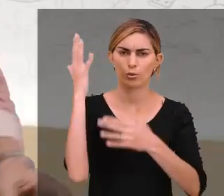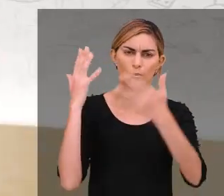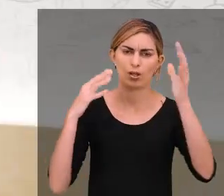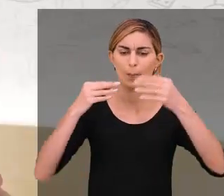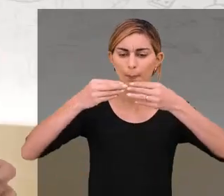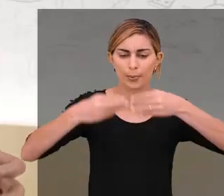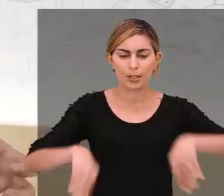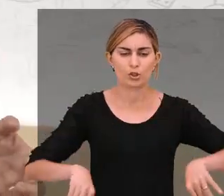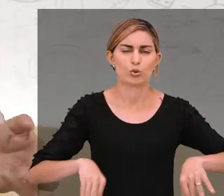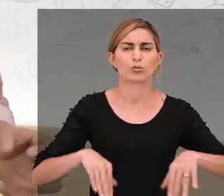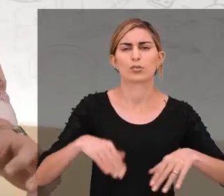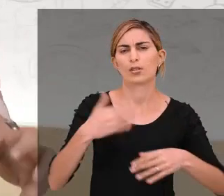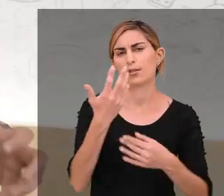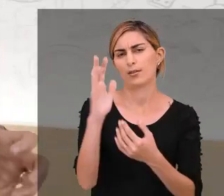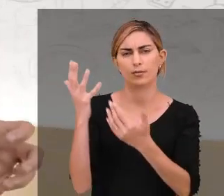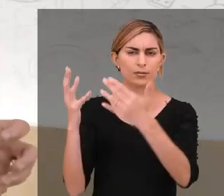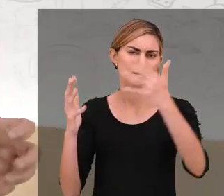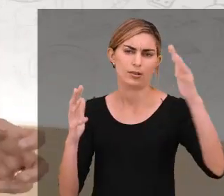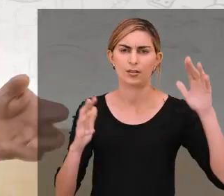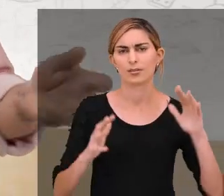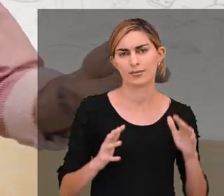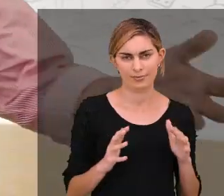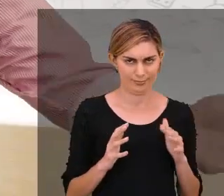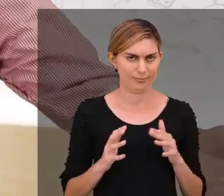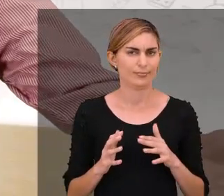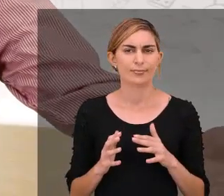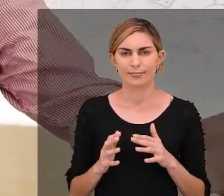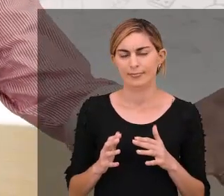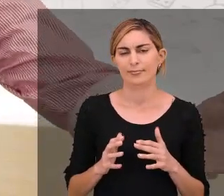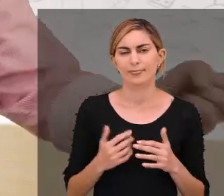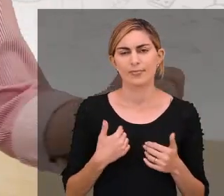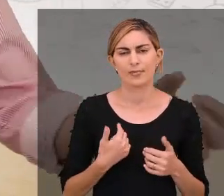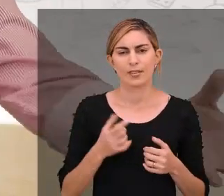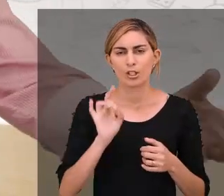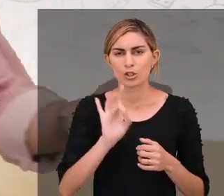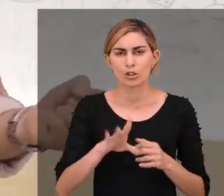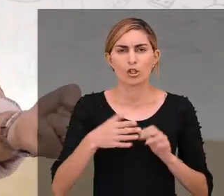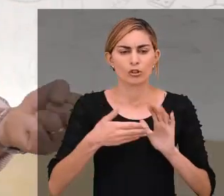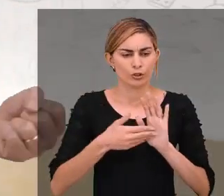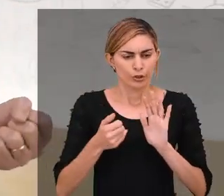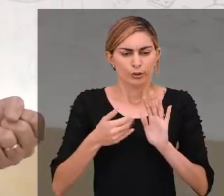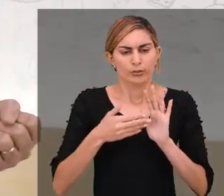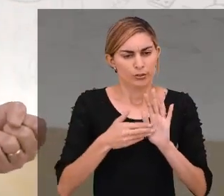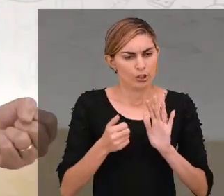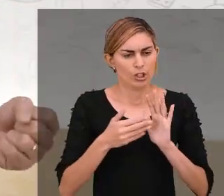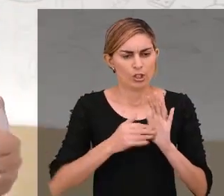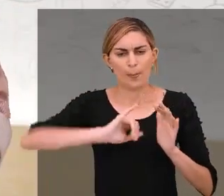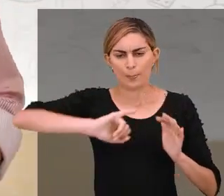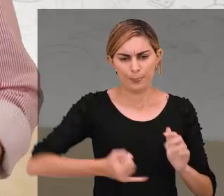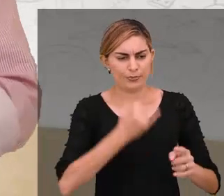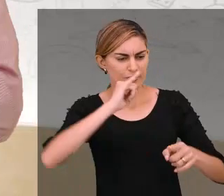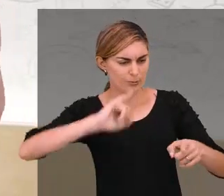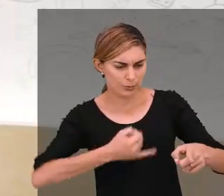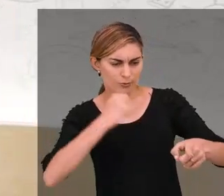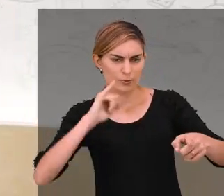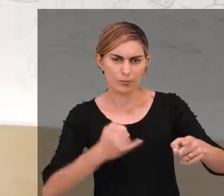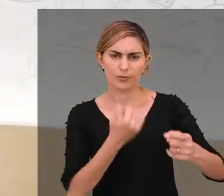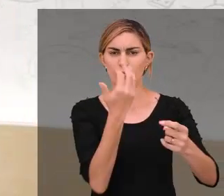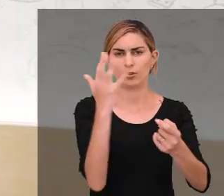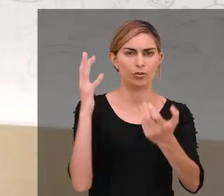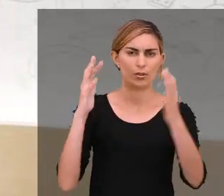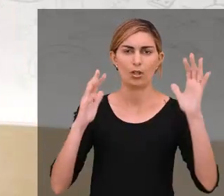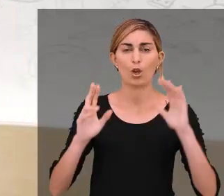natureza, eu deixo de lado o extrativismo, de só tirar produto virgem da natureza e passo